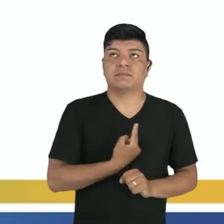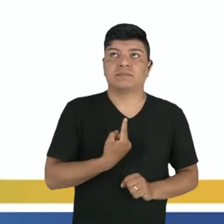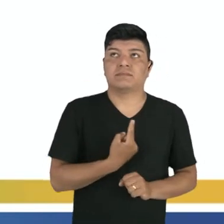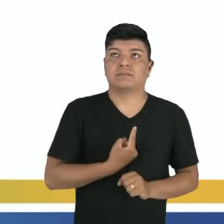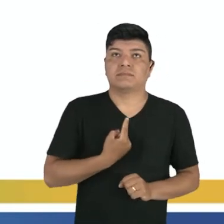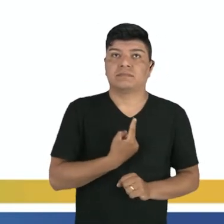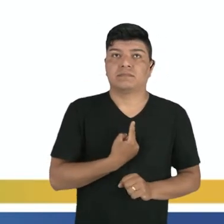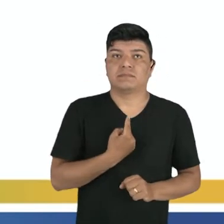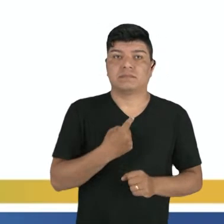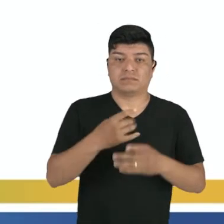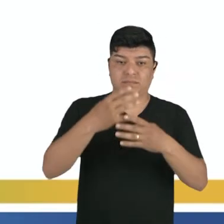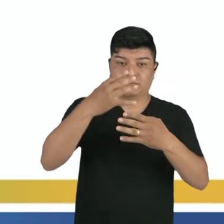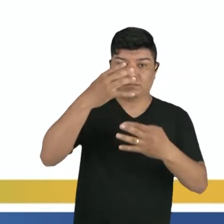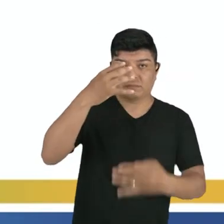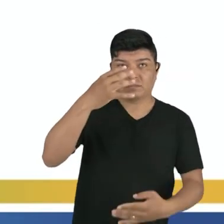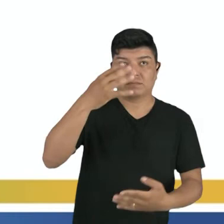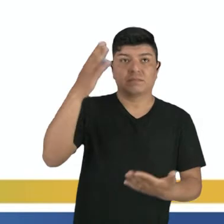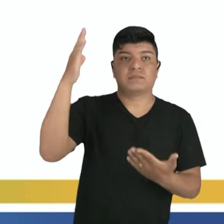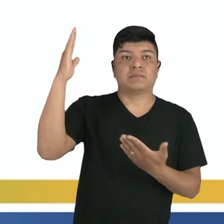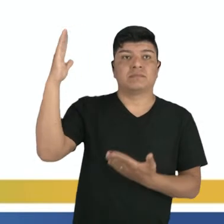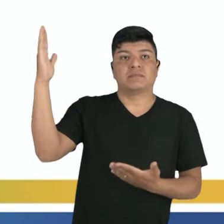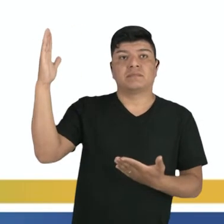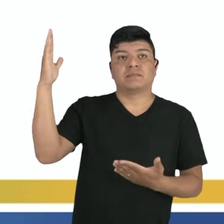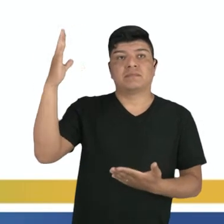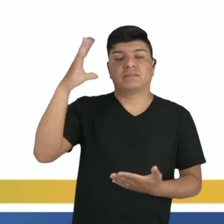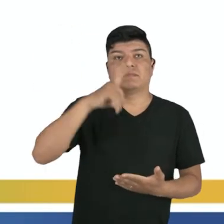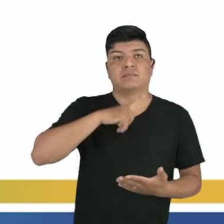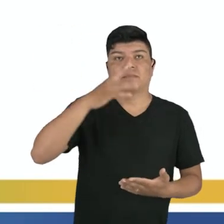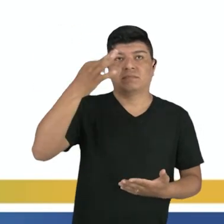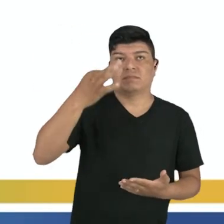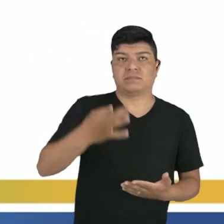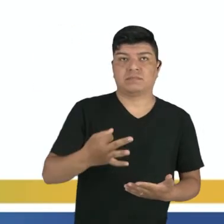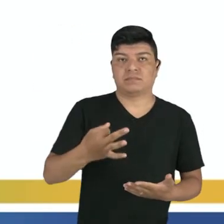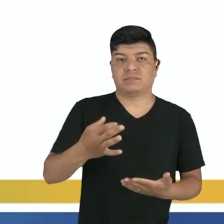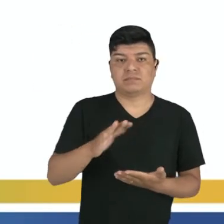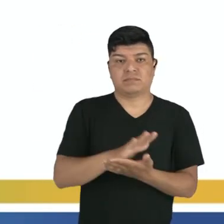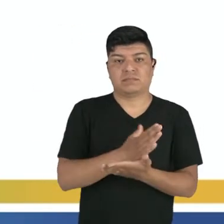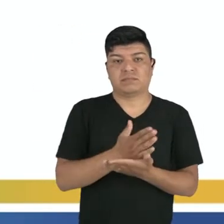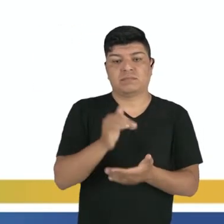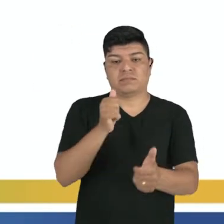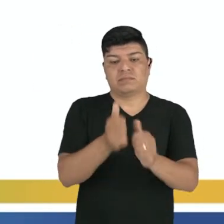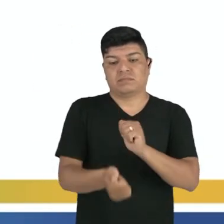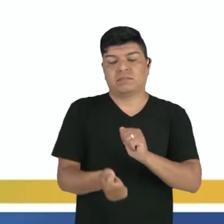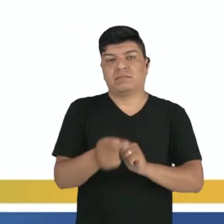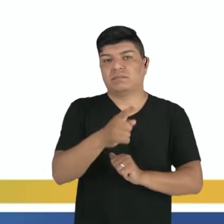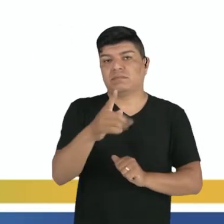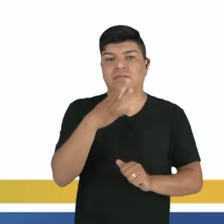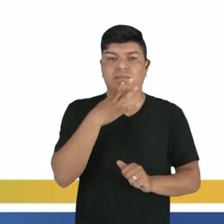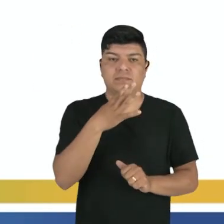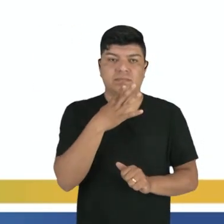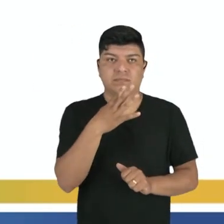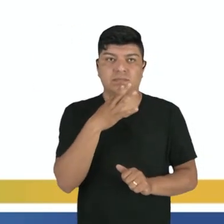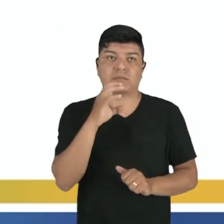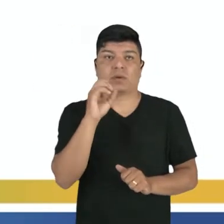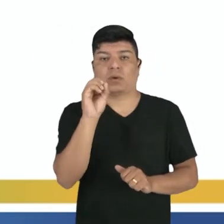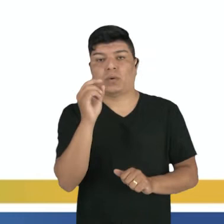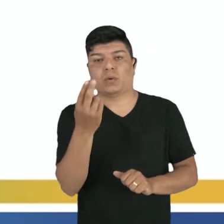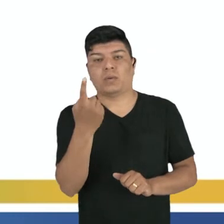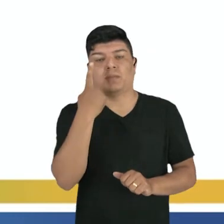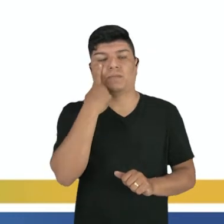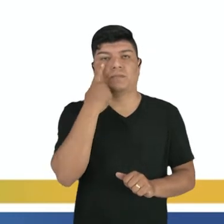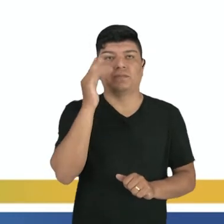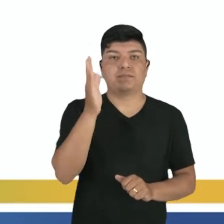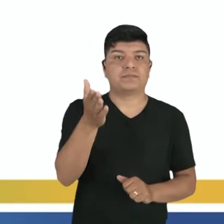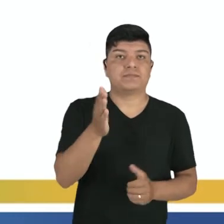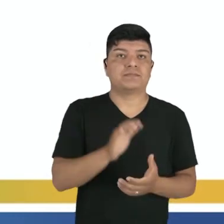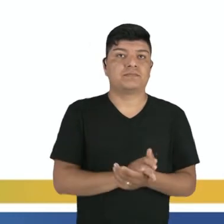Olha só lista que eu trouxe para você está tenho certeza que a maioria desses esportes vocês devem conhecer ou já ouviram